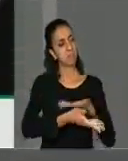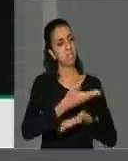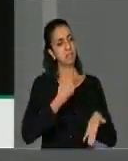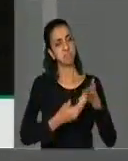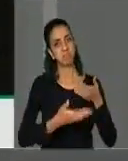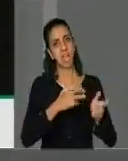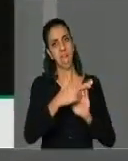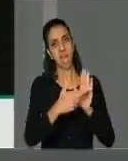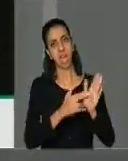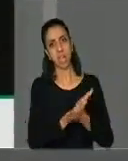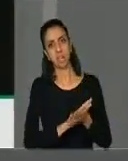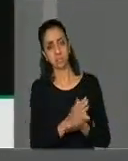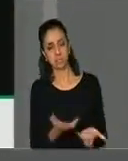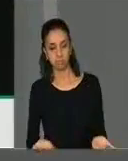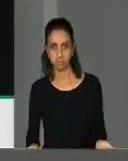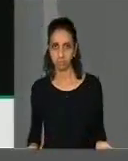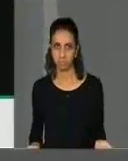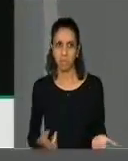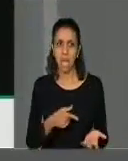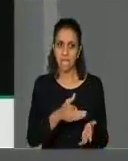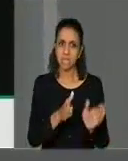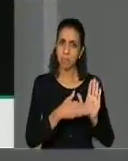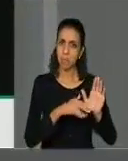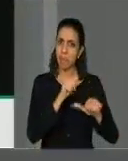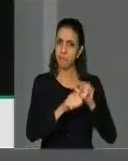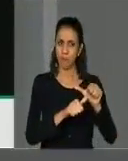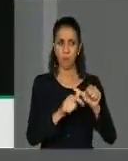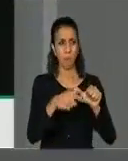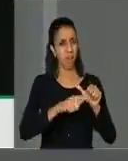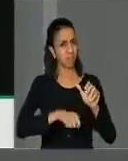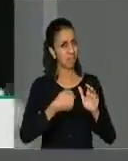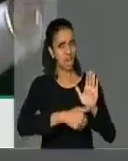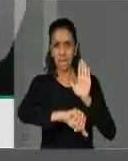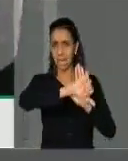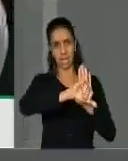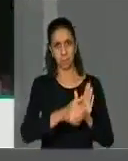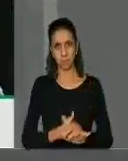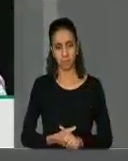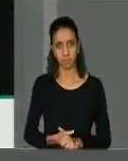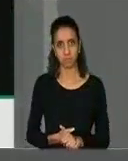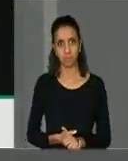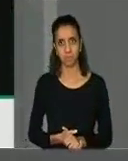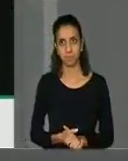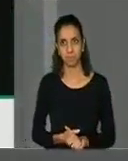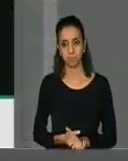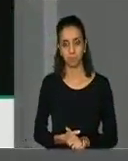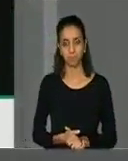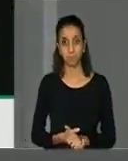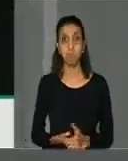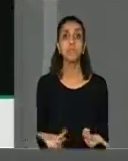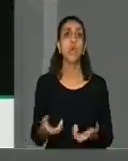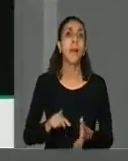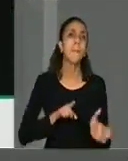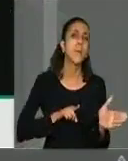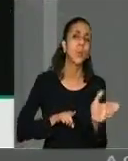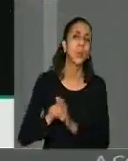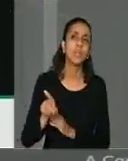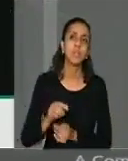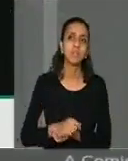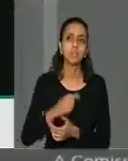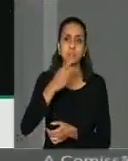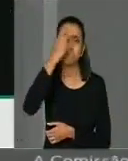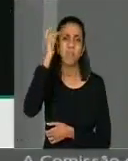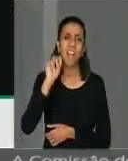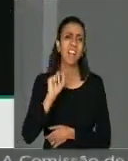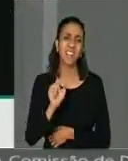Criminosas essas reformas. E aqui, senhor presidente, eu quero fazer uma pergunta. Quem quer